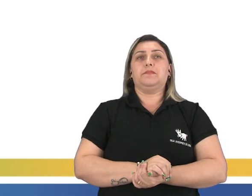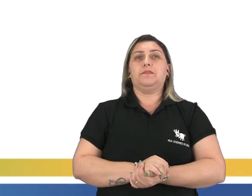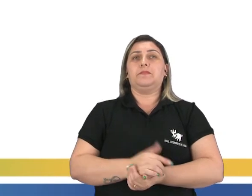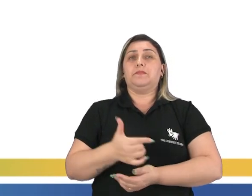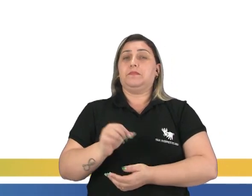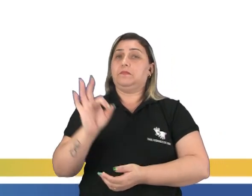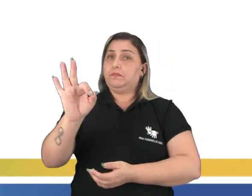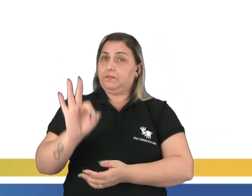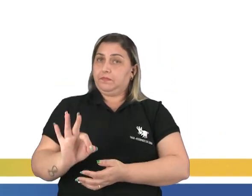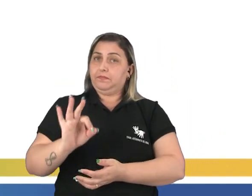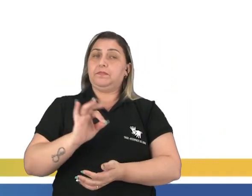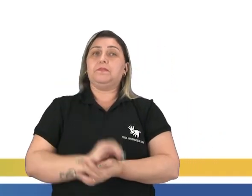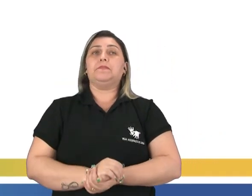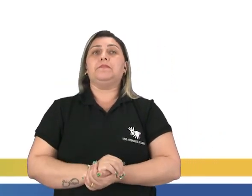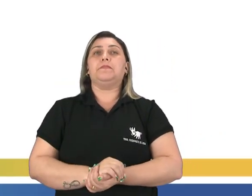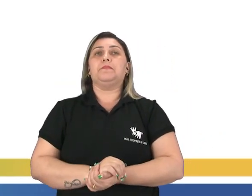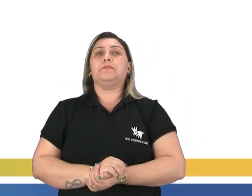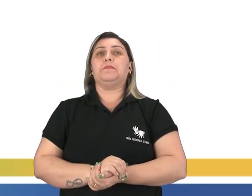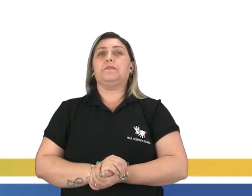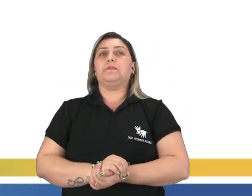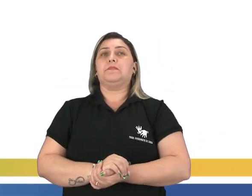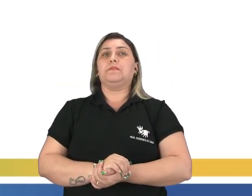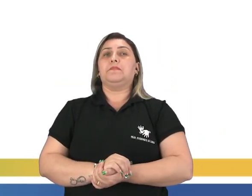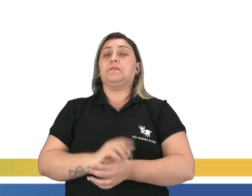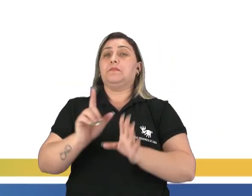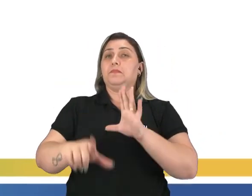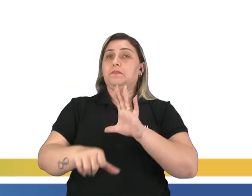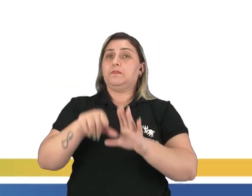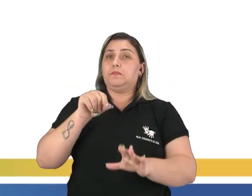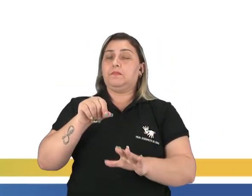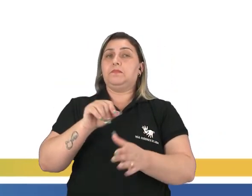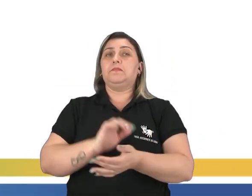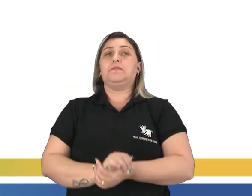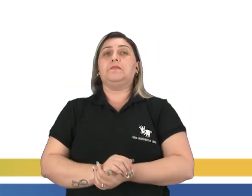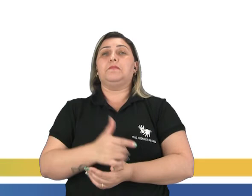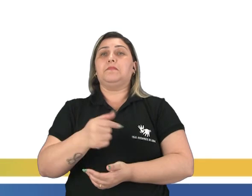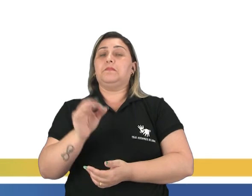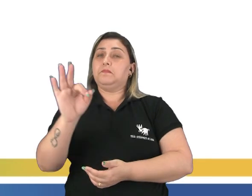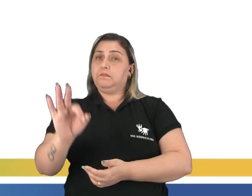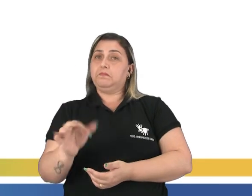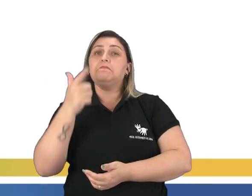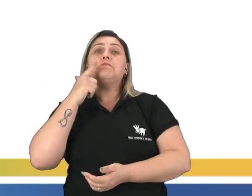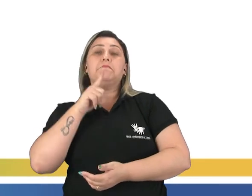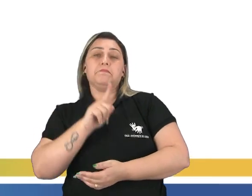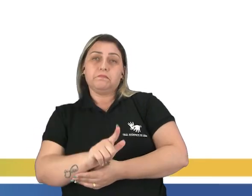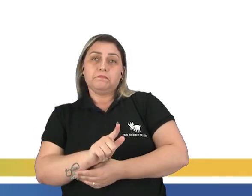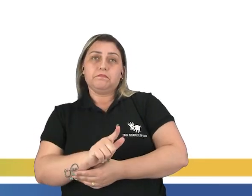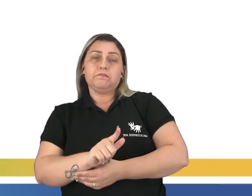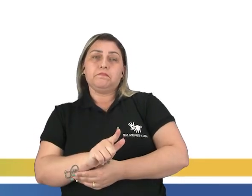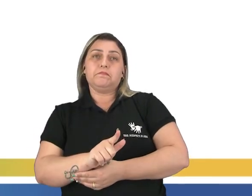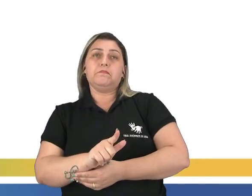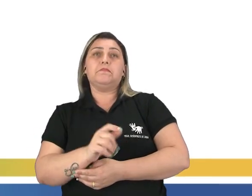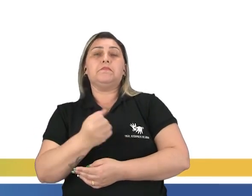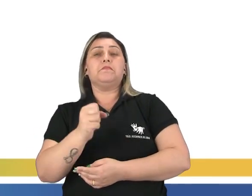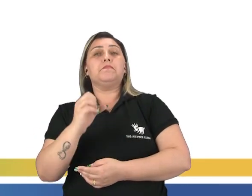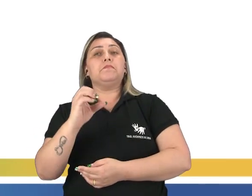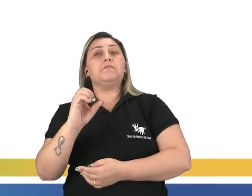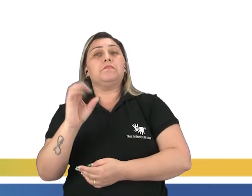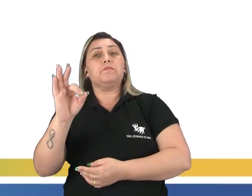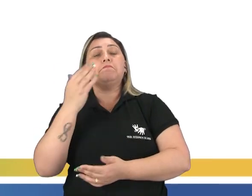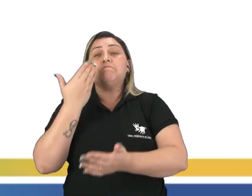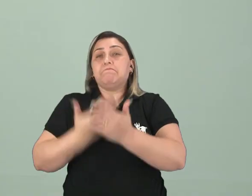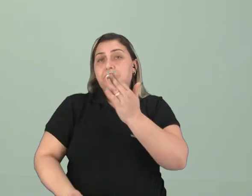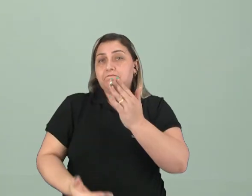a 20%. Ou seja, nesse sorteio, né, ele tem 20% de chance de ganhar e 80% de chance de